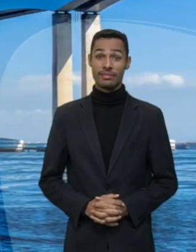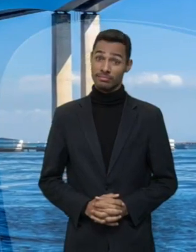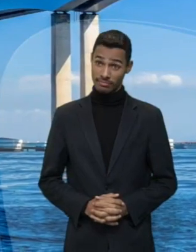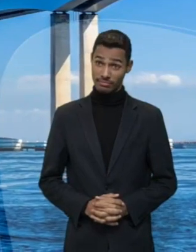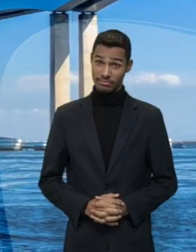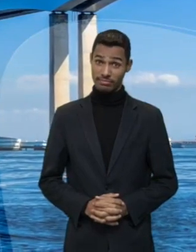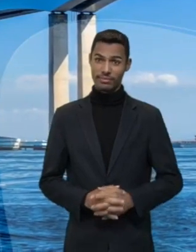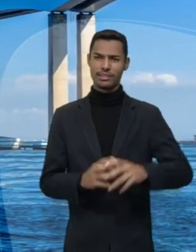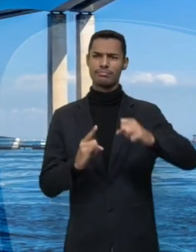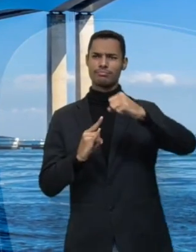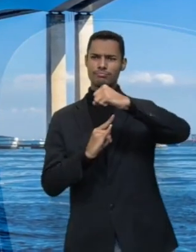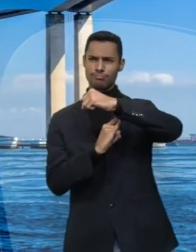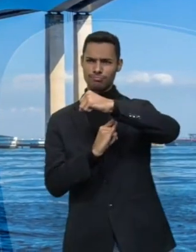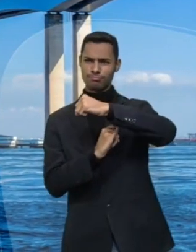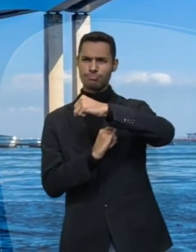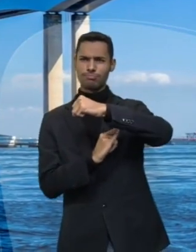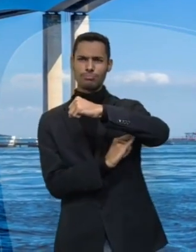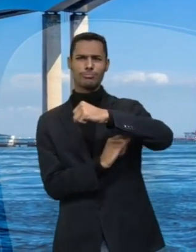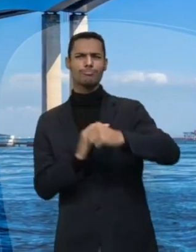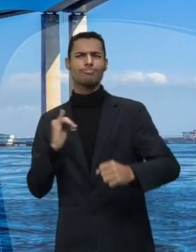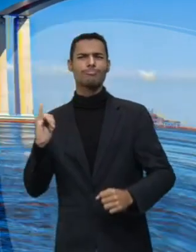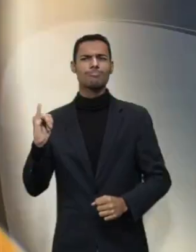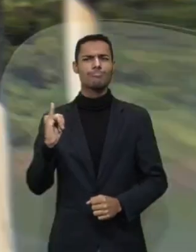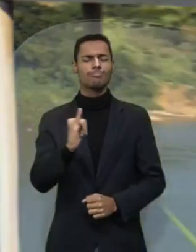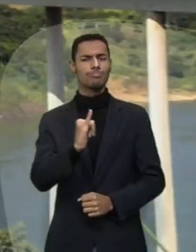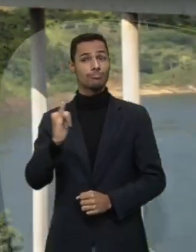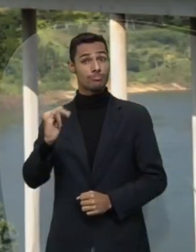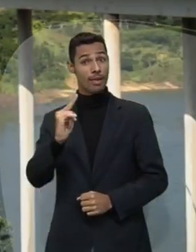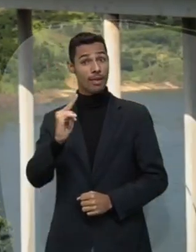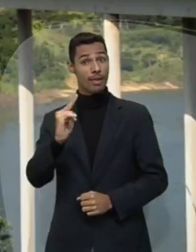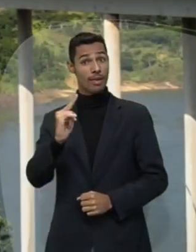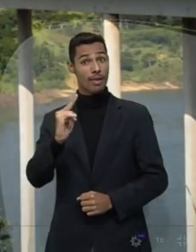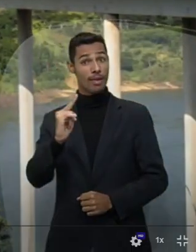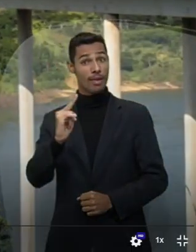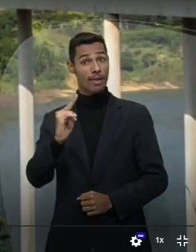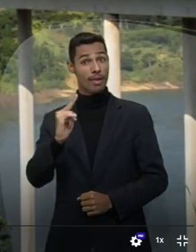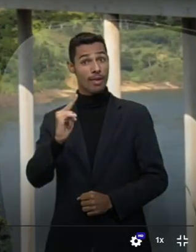As pontes são estruturas incríveis e têm um papel fundamental